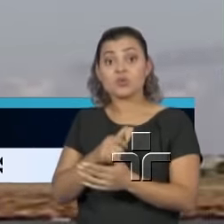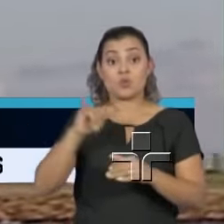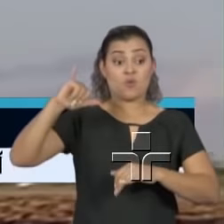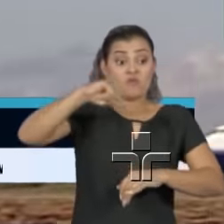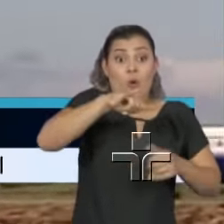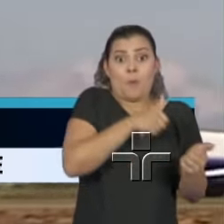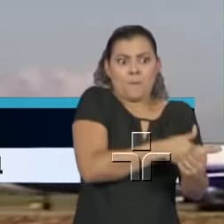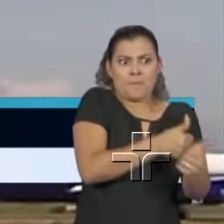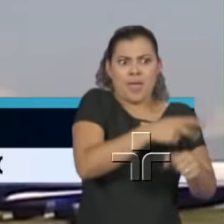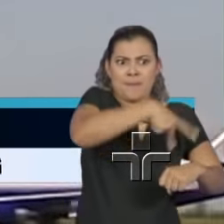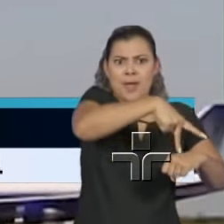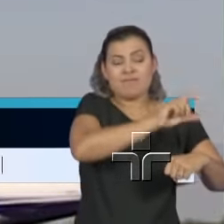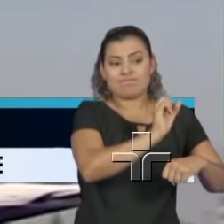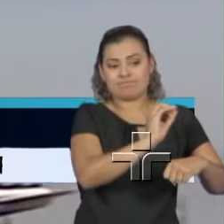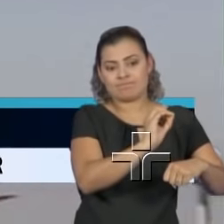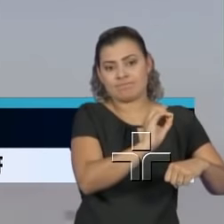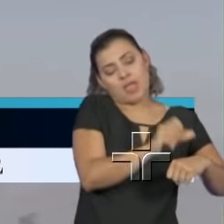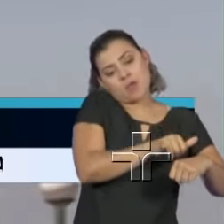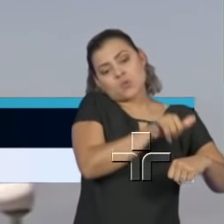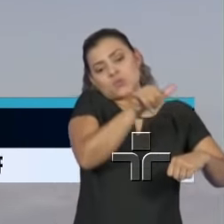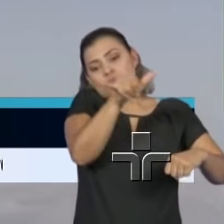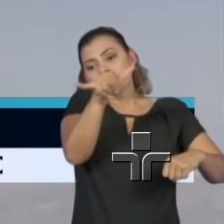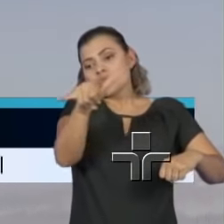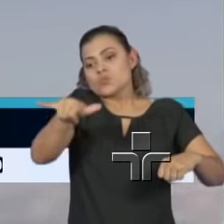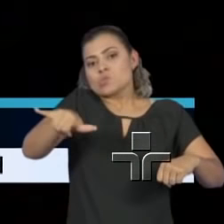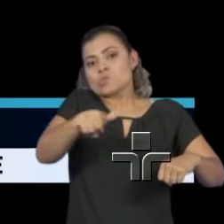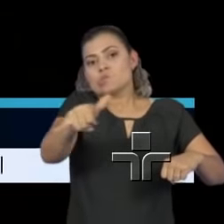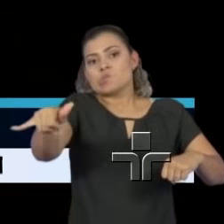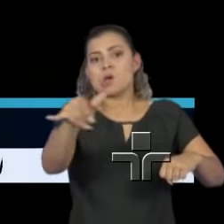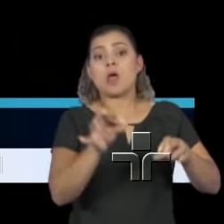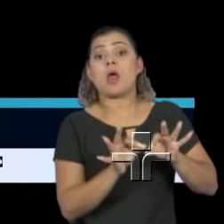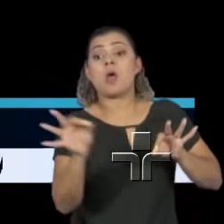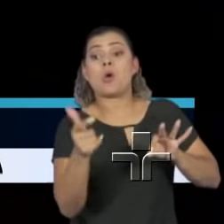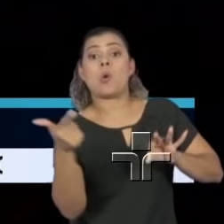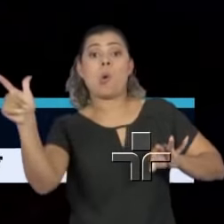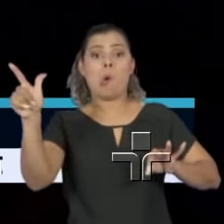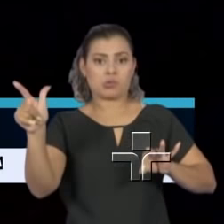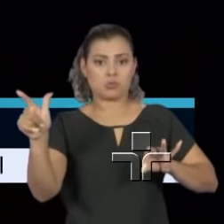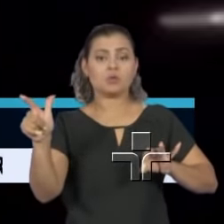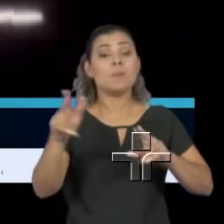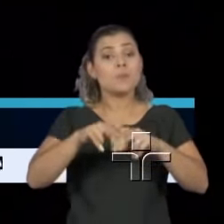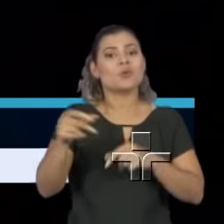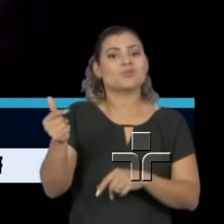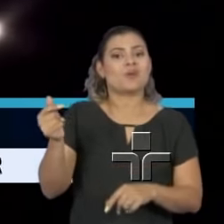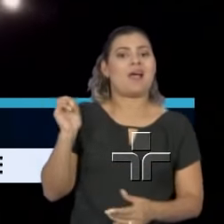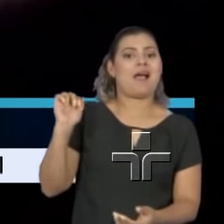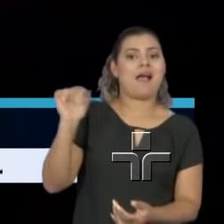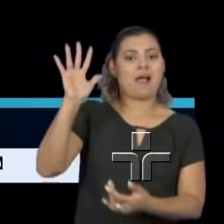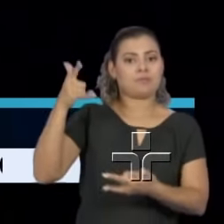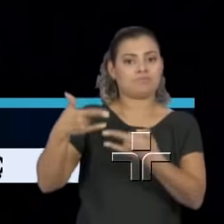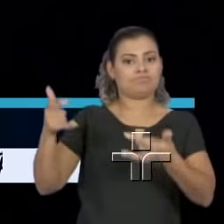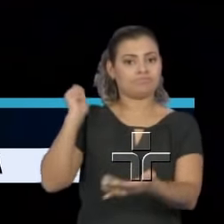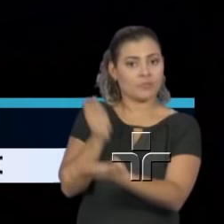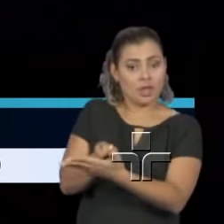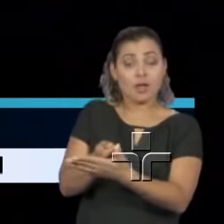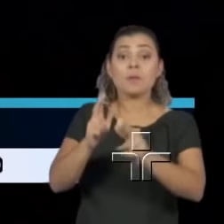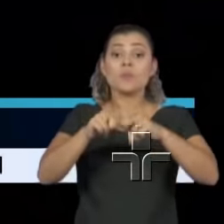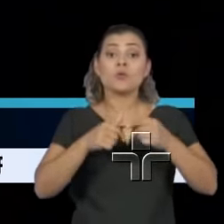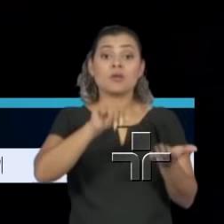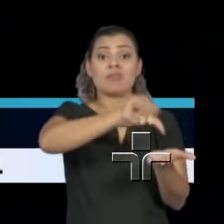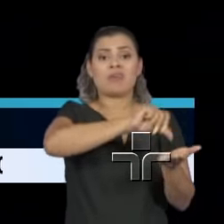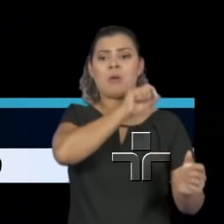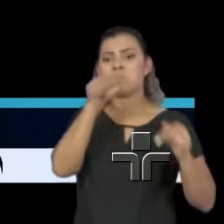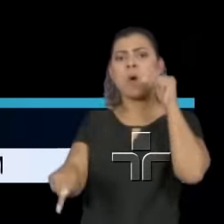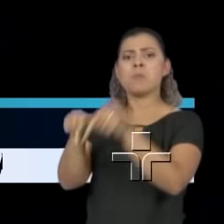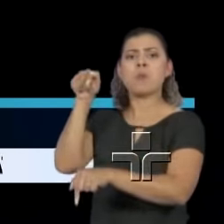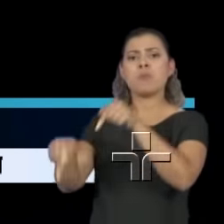que aumenta o tempo de percurso e o custo do transporte. As decisões foram tomadas após o ataque do Irã às bases usadas